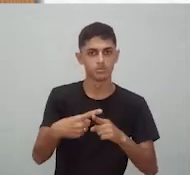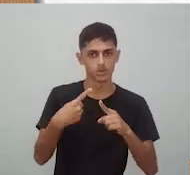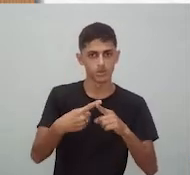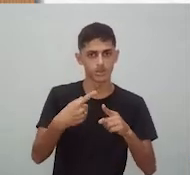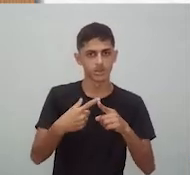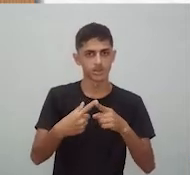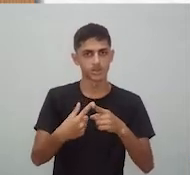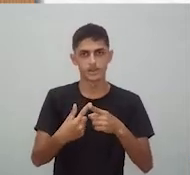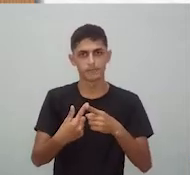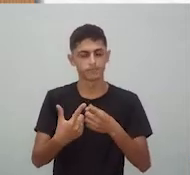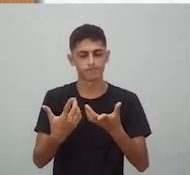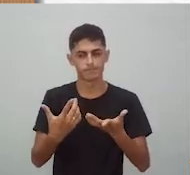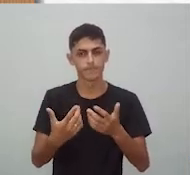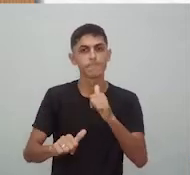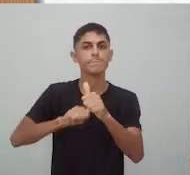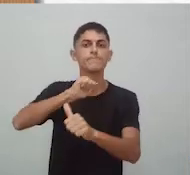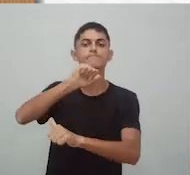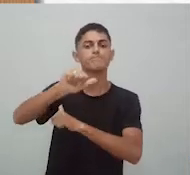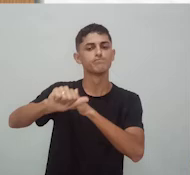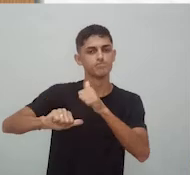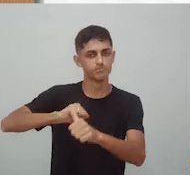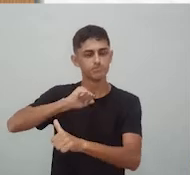relaxamento e ele